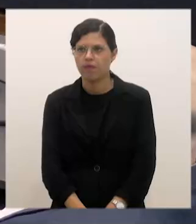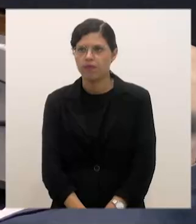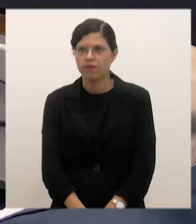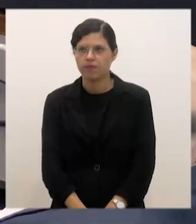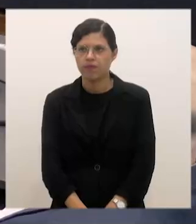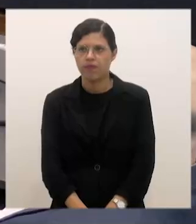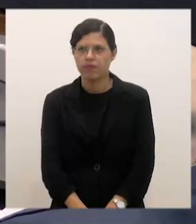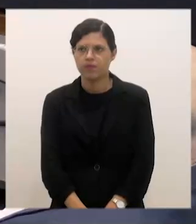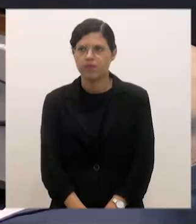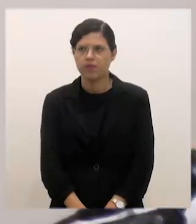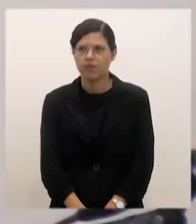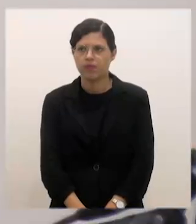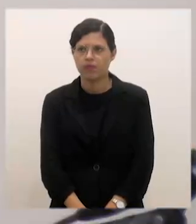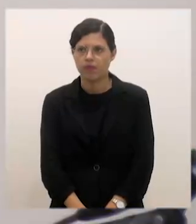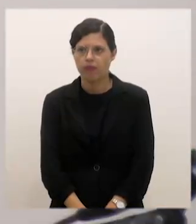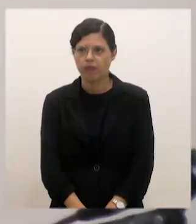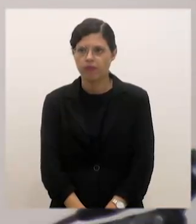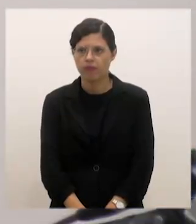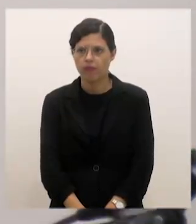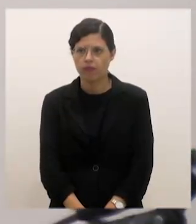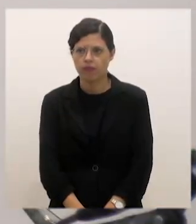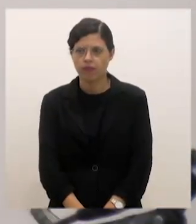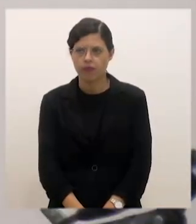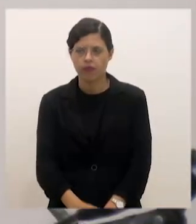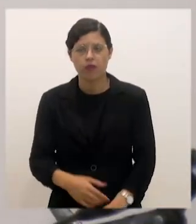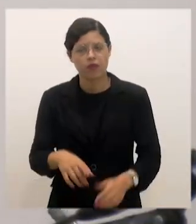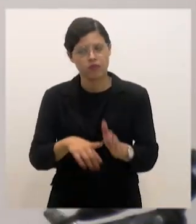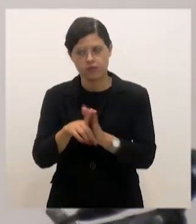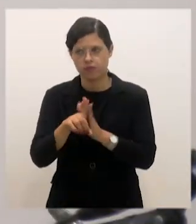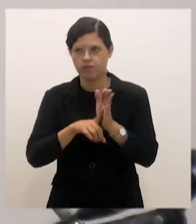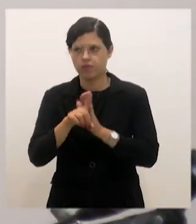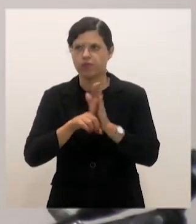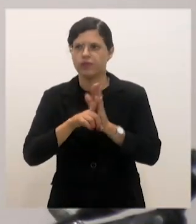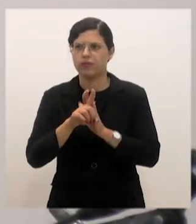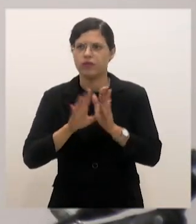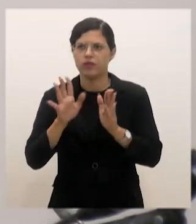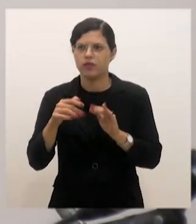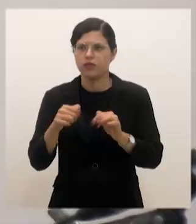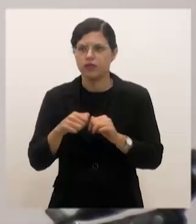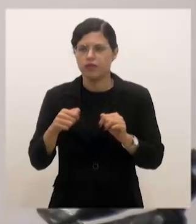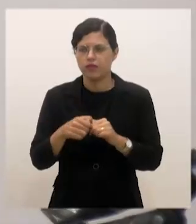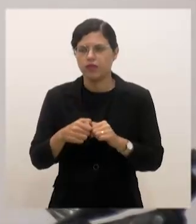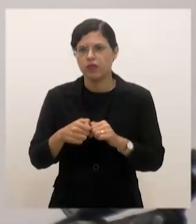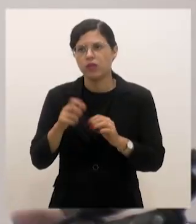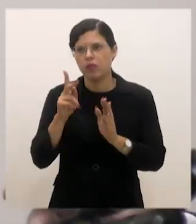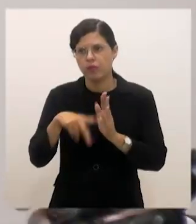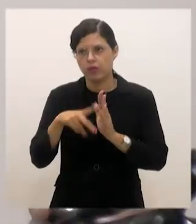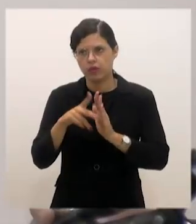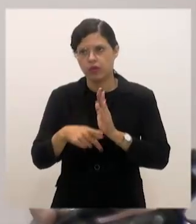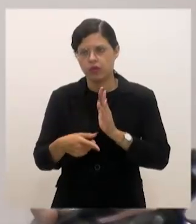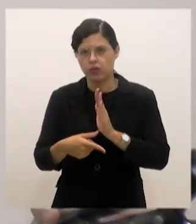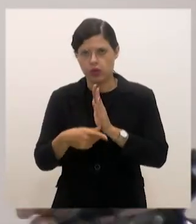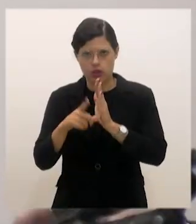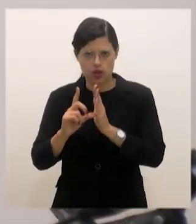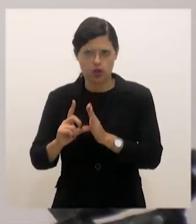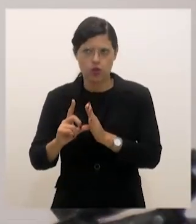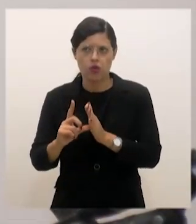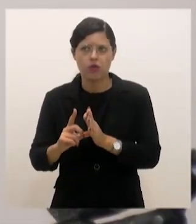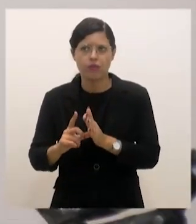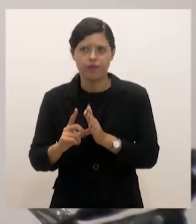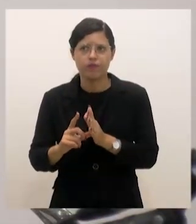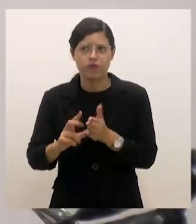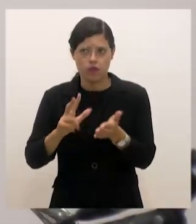Eu penso que esse estudo, ele, inclusive, já foi feito em outro momento, num projeto anterior. No projeto anterior. E foi validado